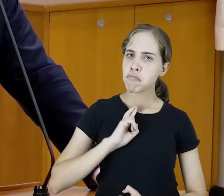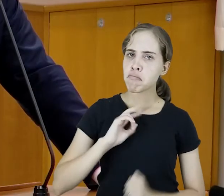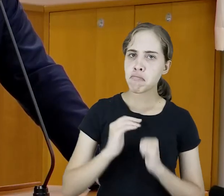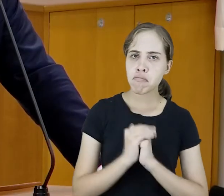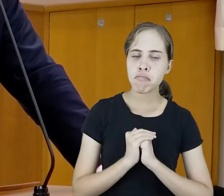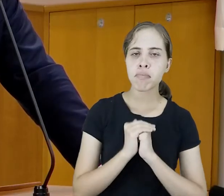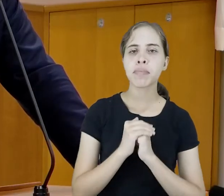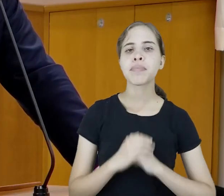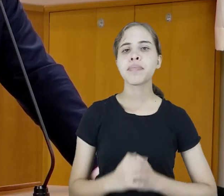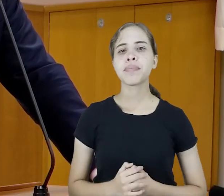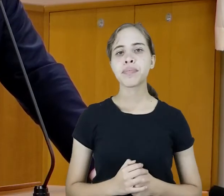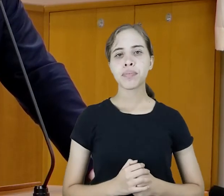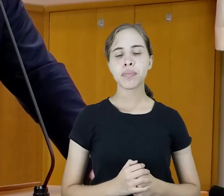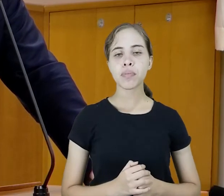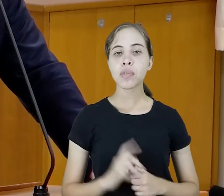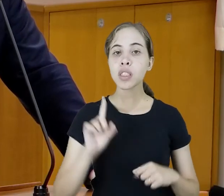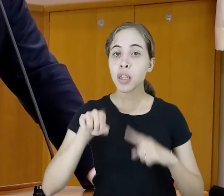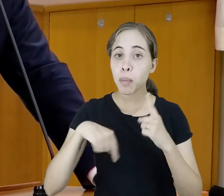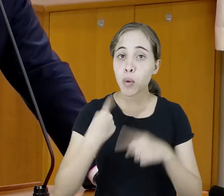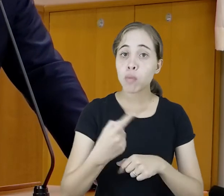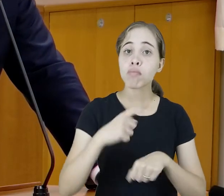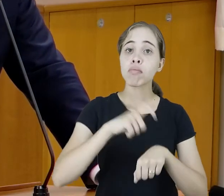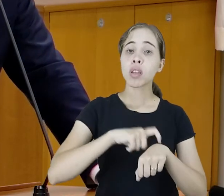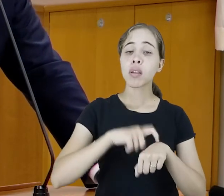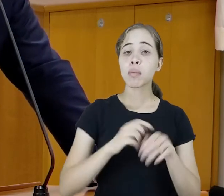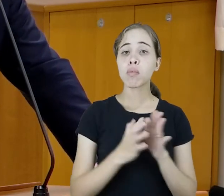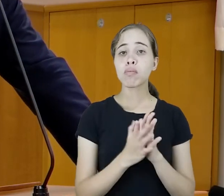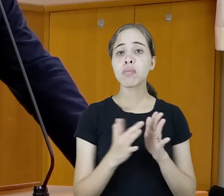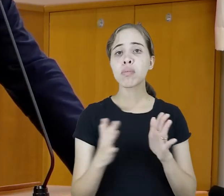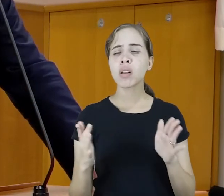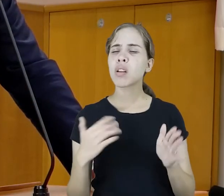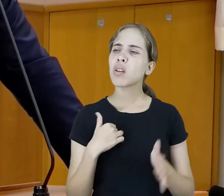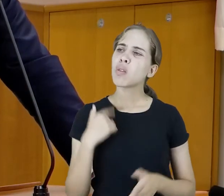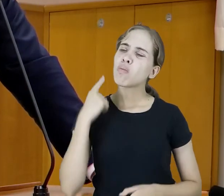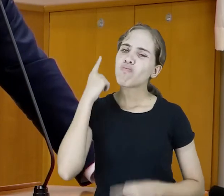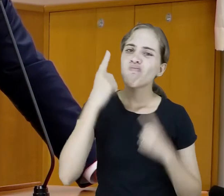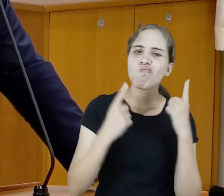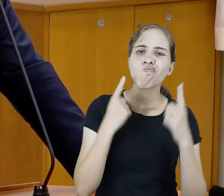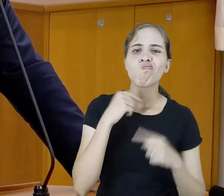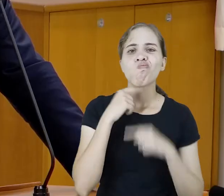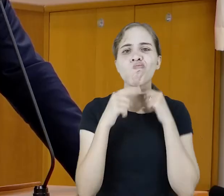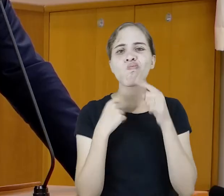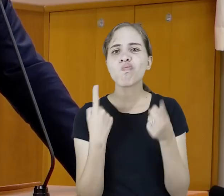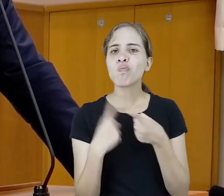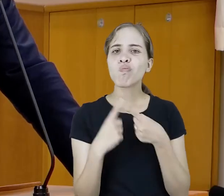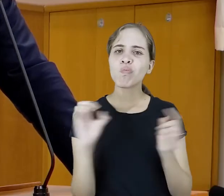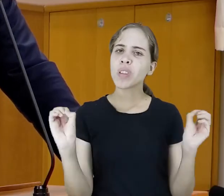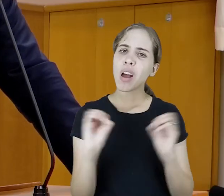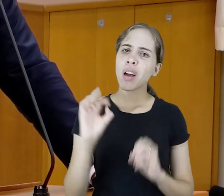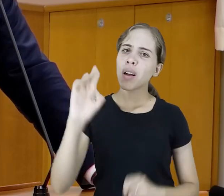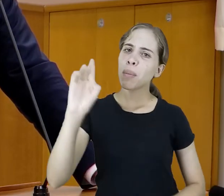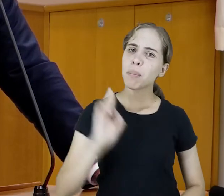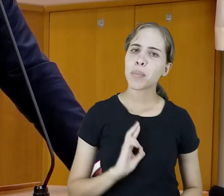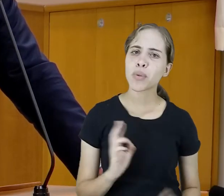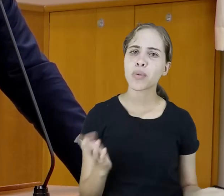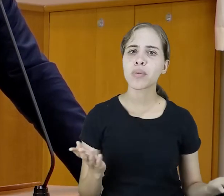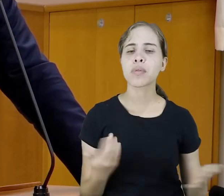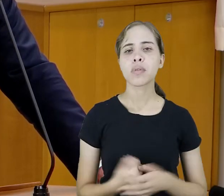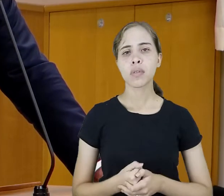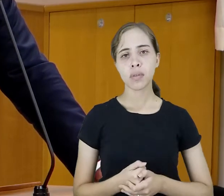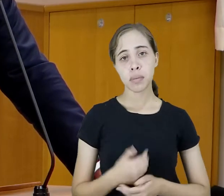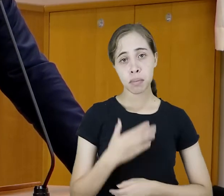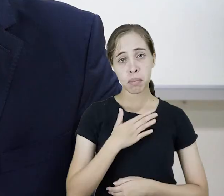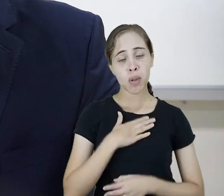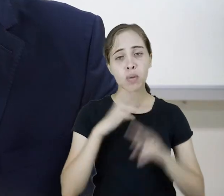orações. Depois de um tempo, comecei a me perguntar por que não havia recebido meu